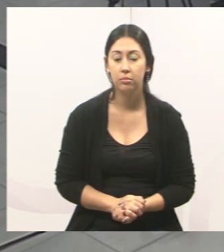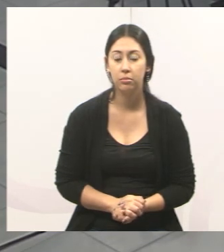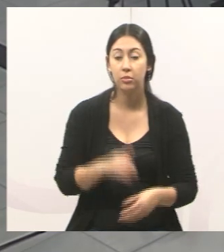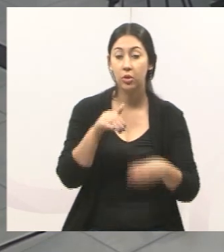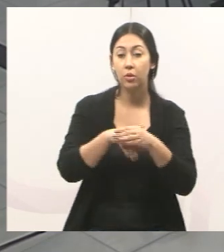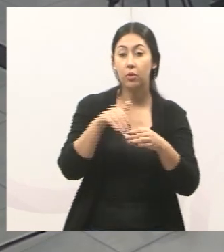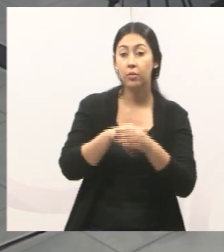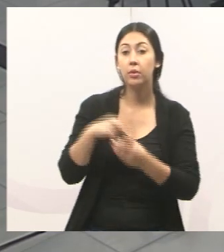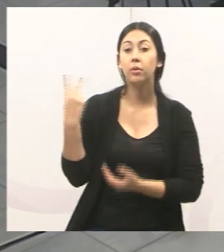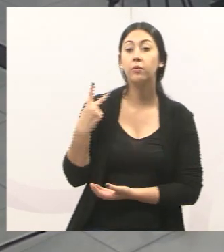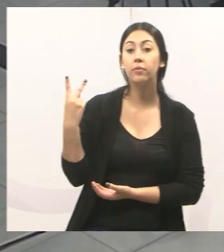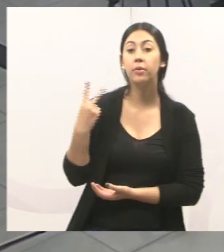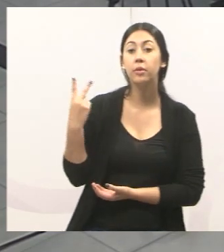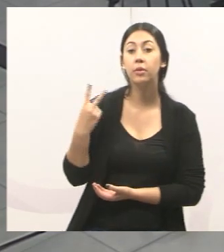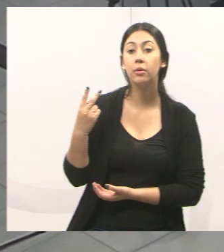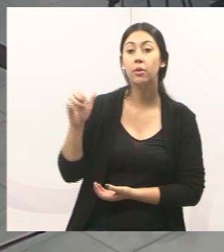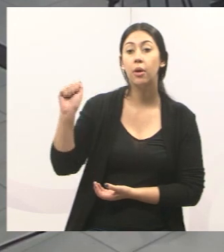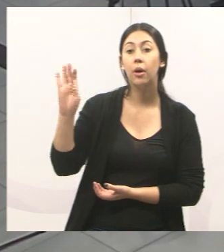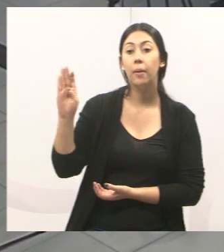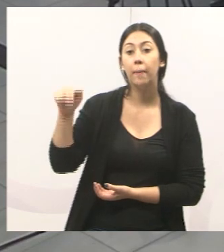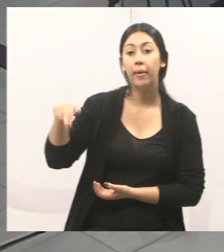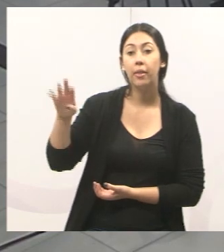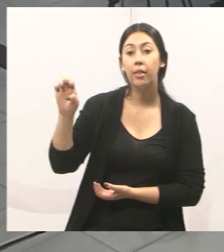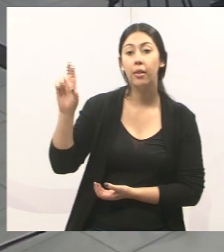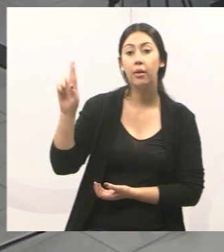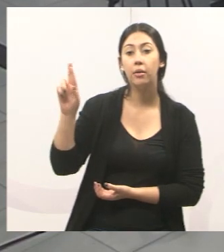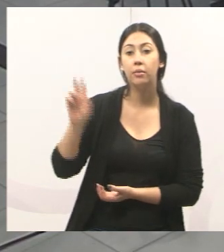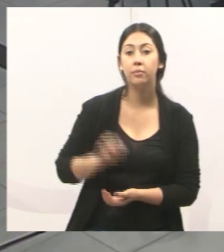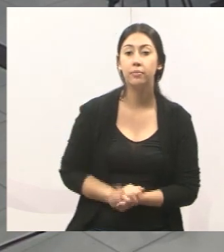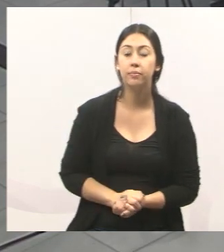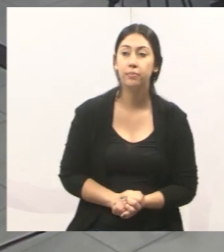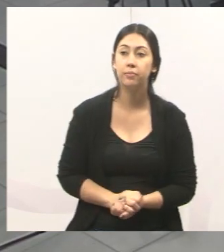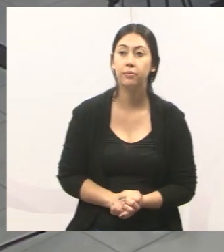Como vota o vereador Abner de Madureira?